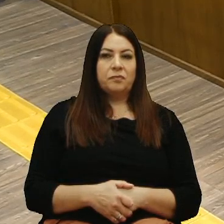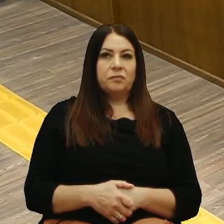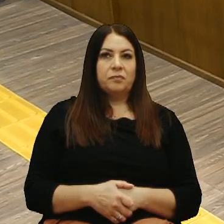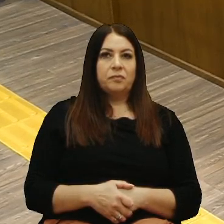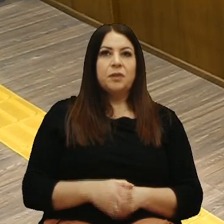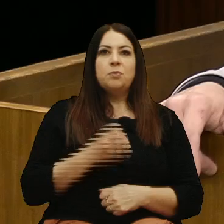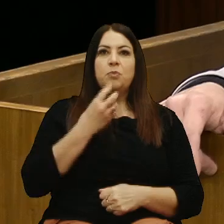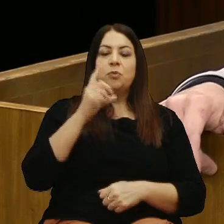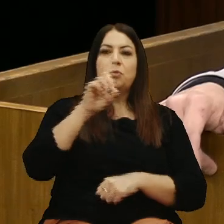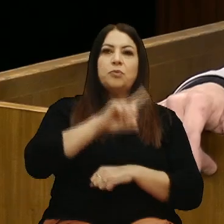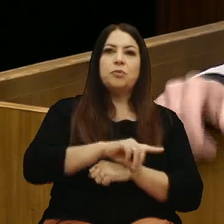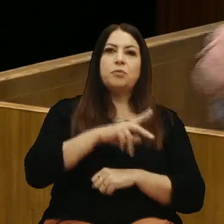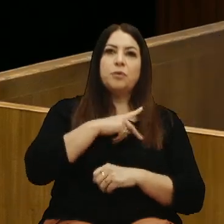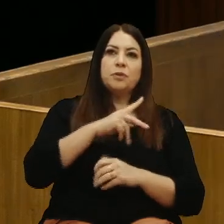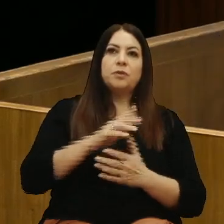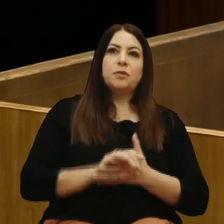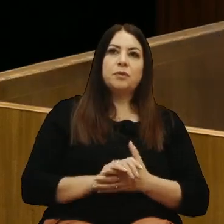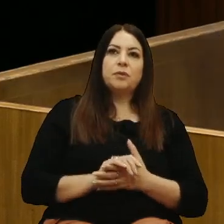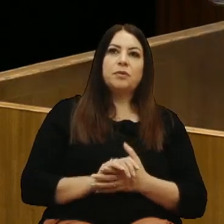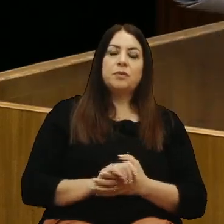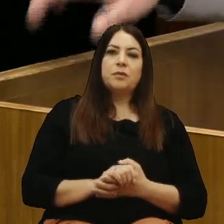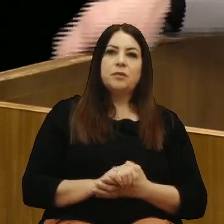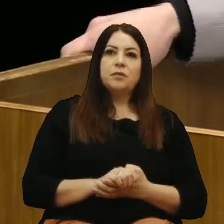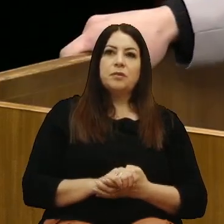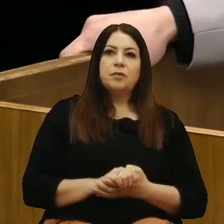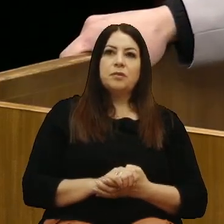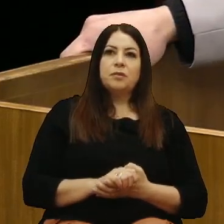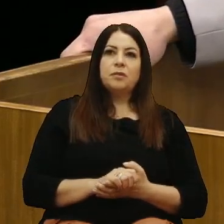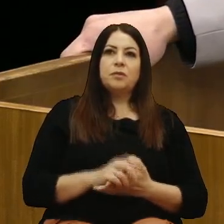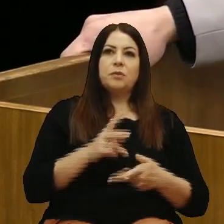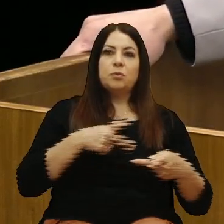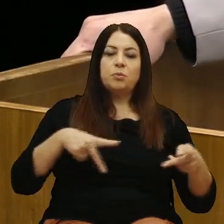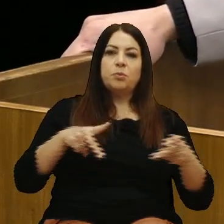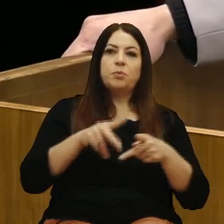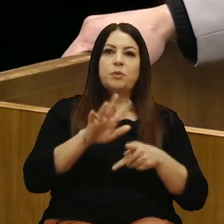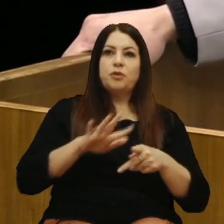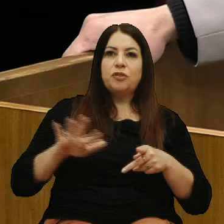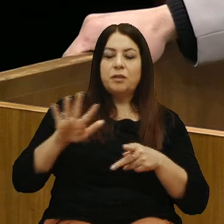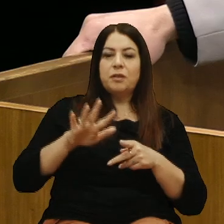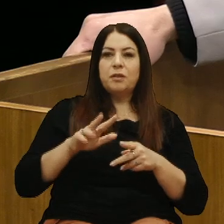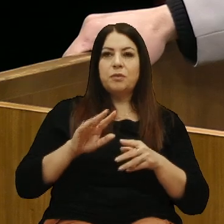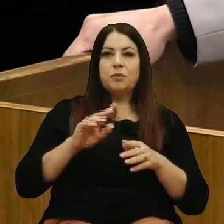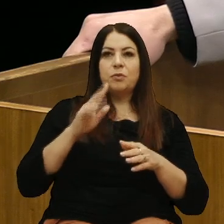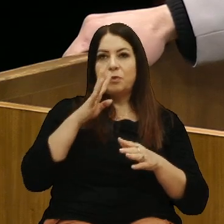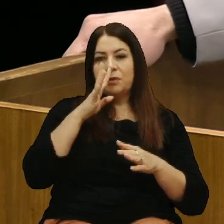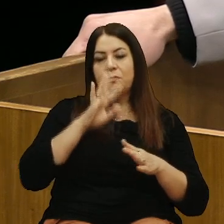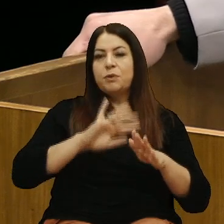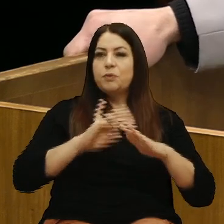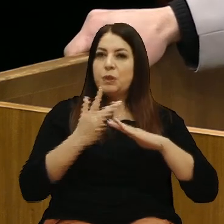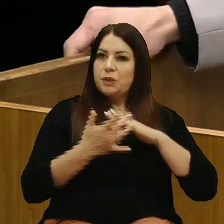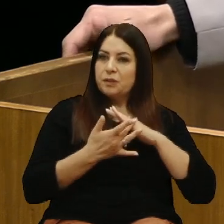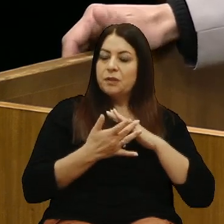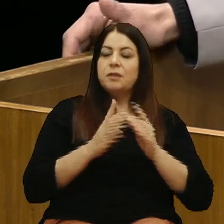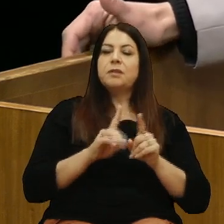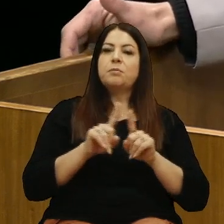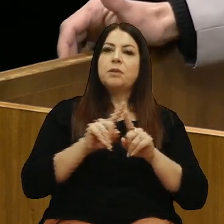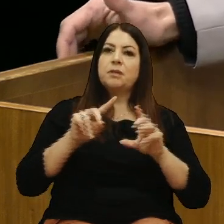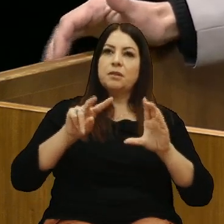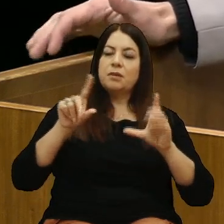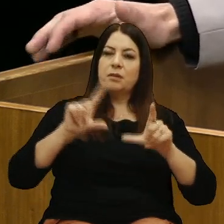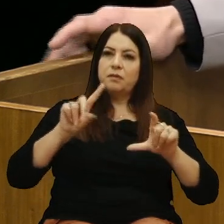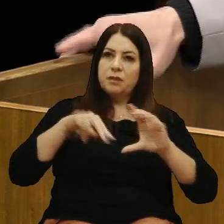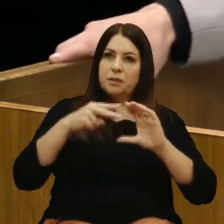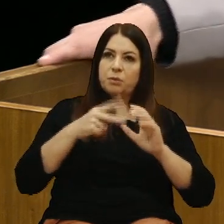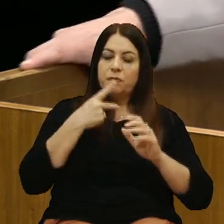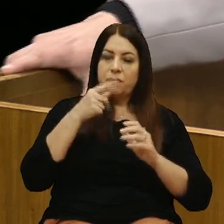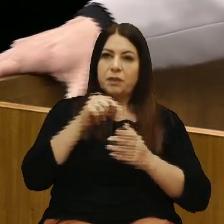Muito bom dia, presidente, demais público em geral que nos prestigia aí pelas redes sociais, TV Câmara. Pois hoje